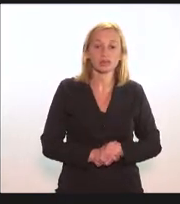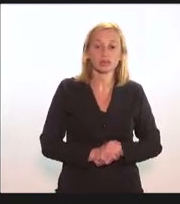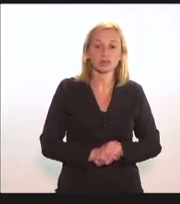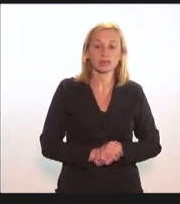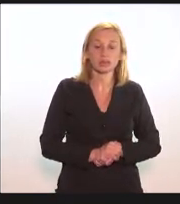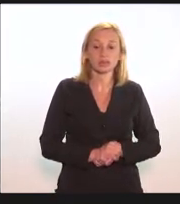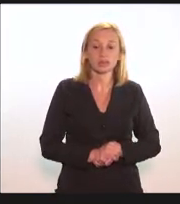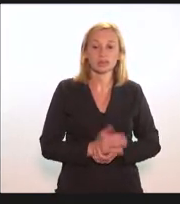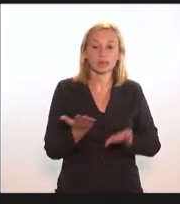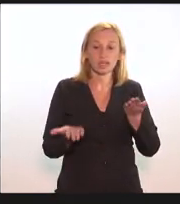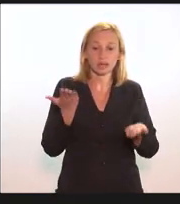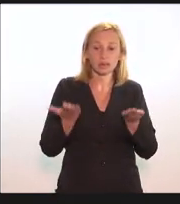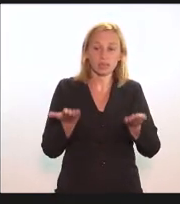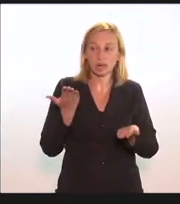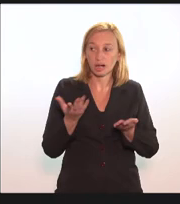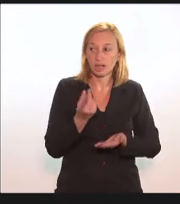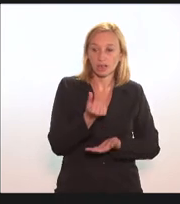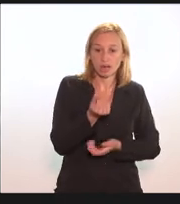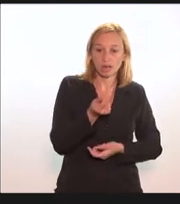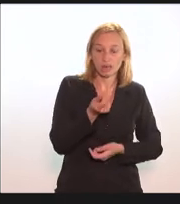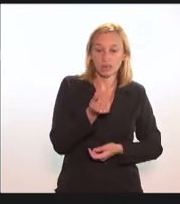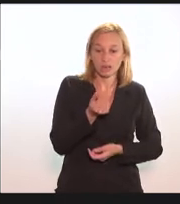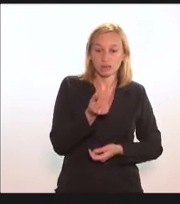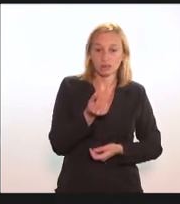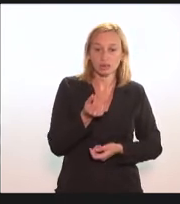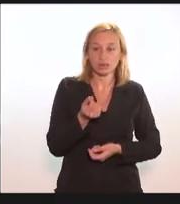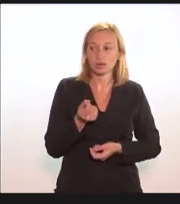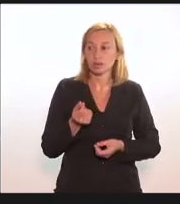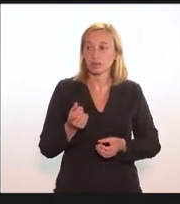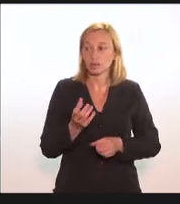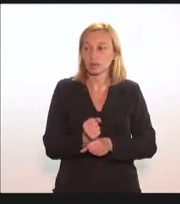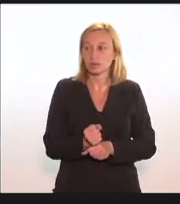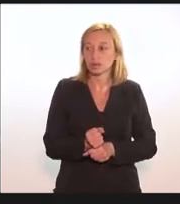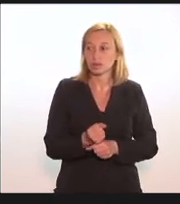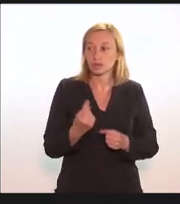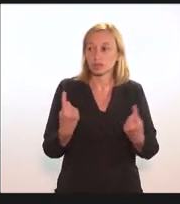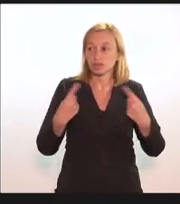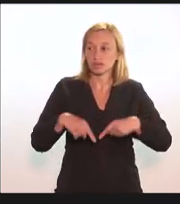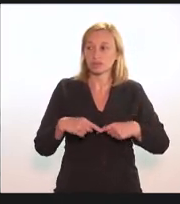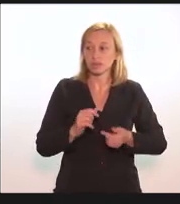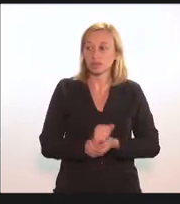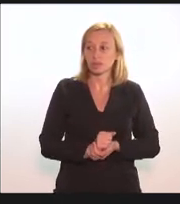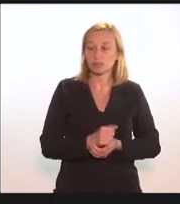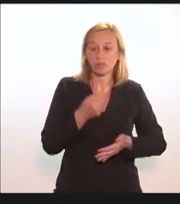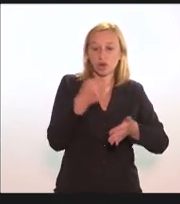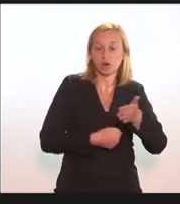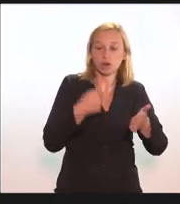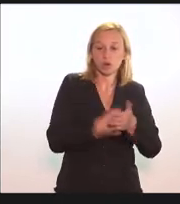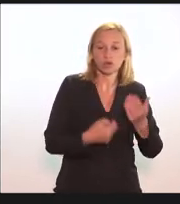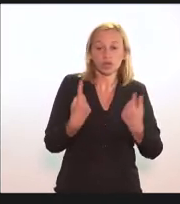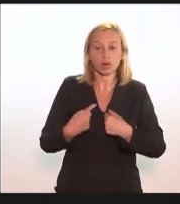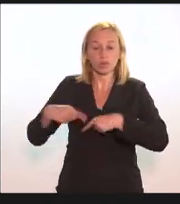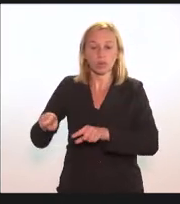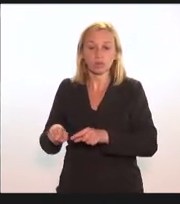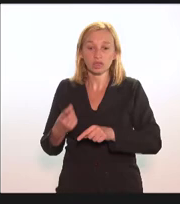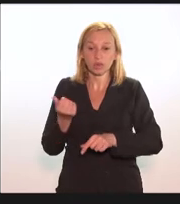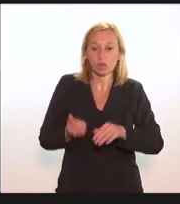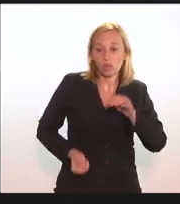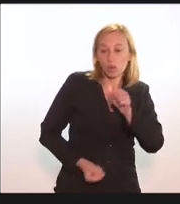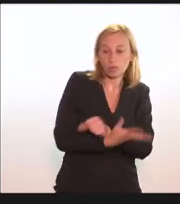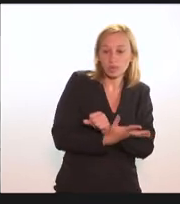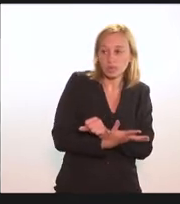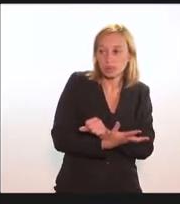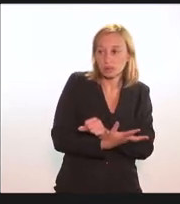fundamentalmente equilibrar as contas. Num desafio hercúleo, numa luta e um combate contra a corrupção,